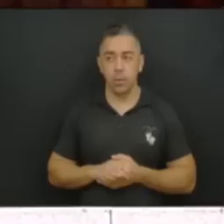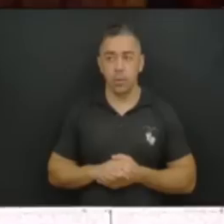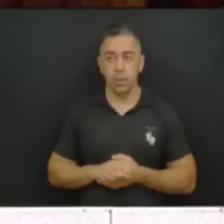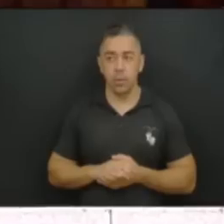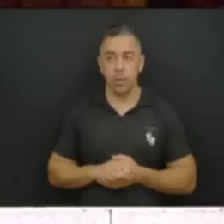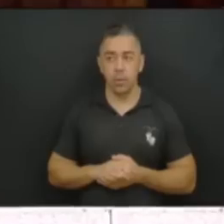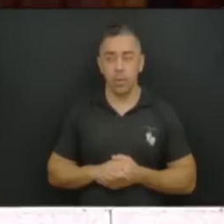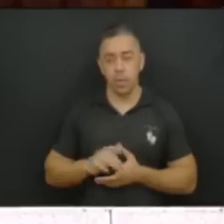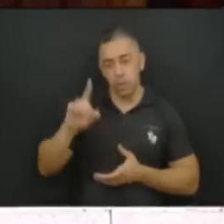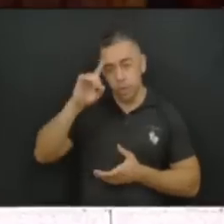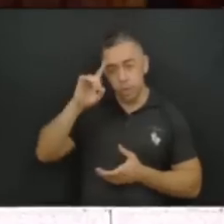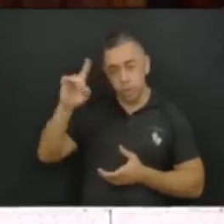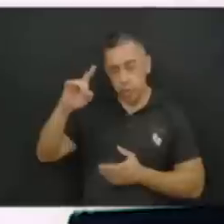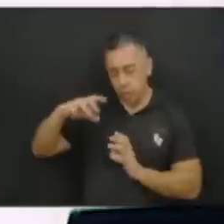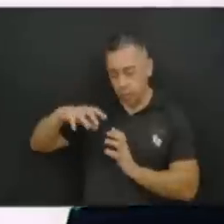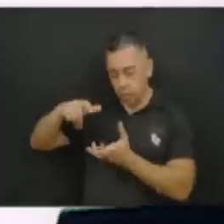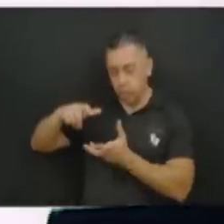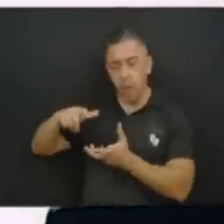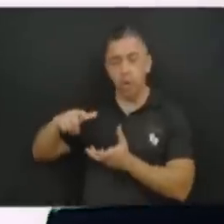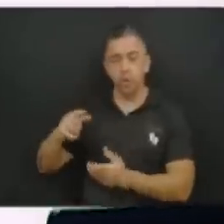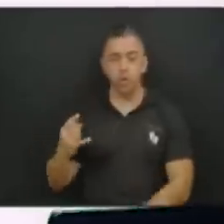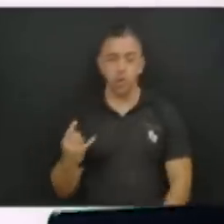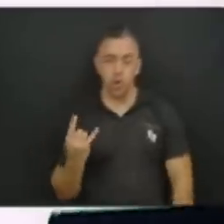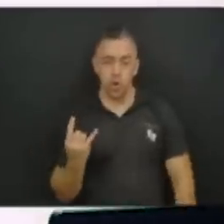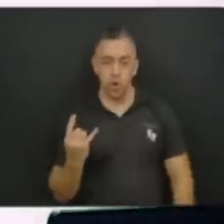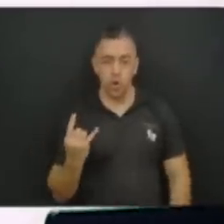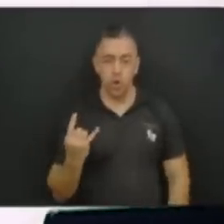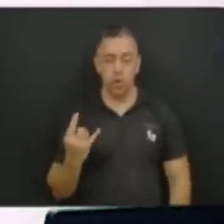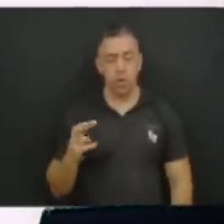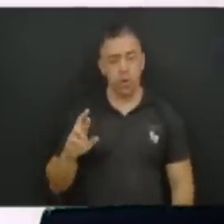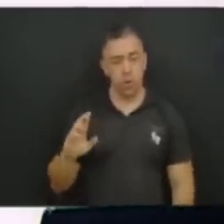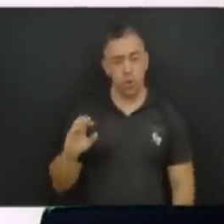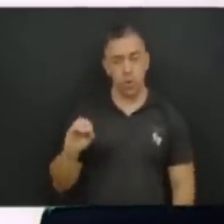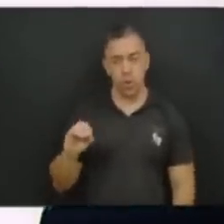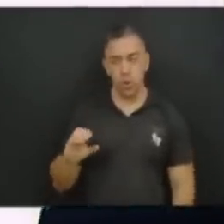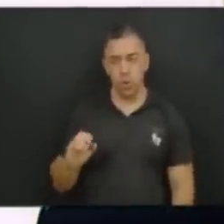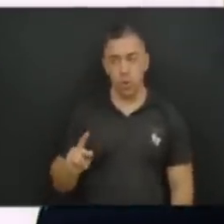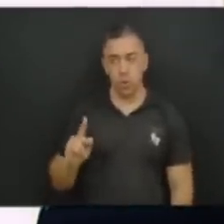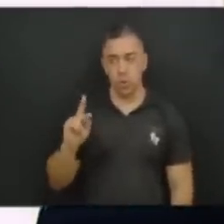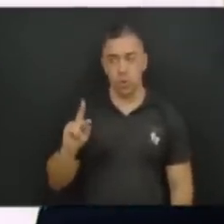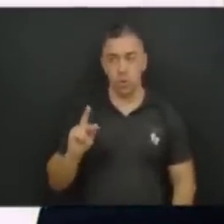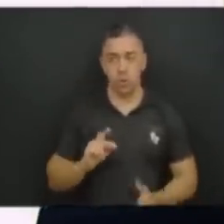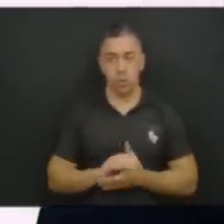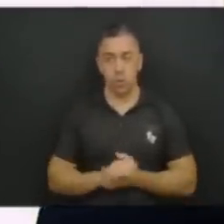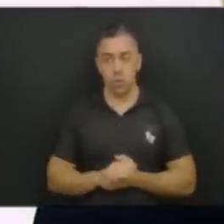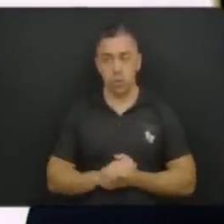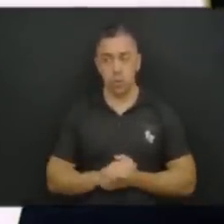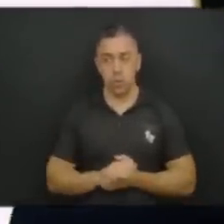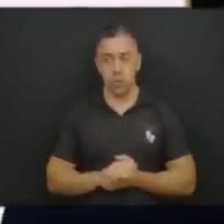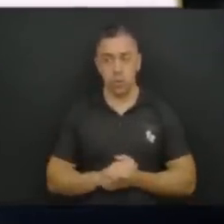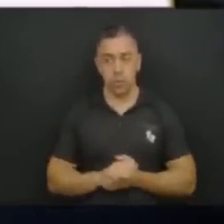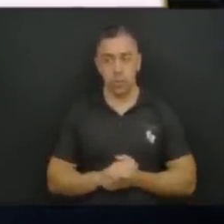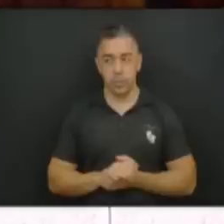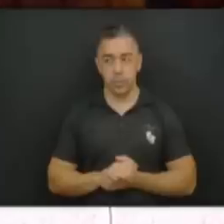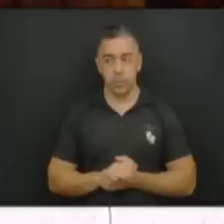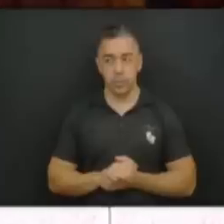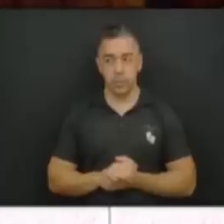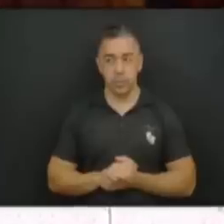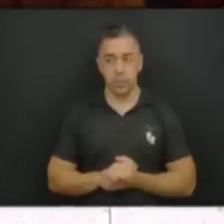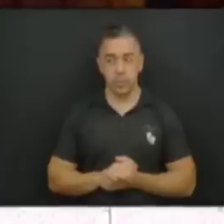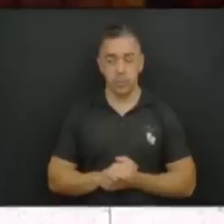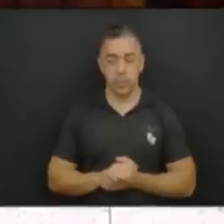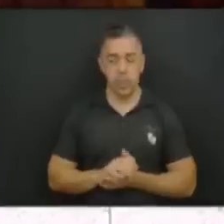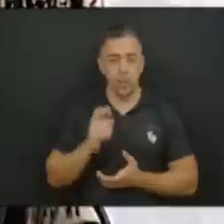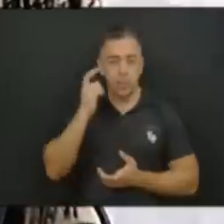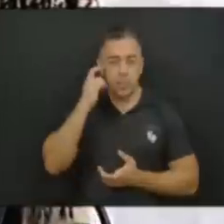Bom dia internacional do que o rock a dor Rocker eu